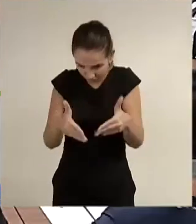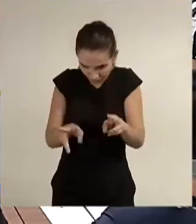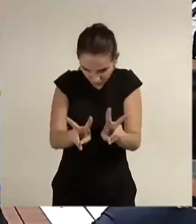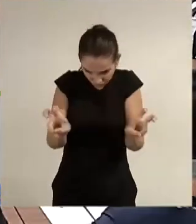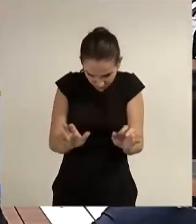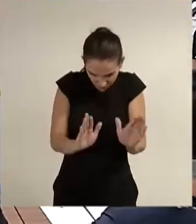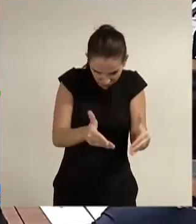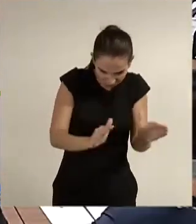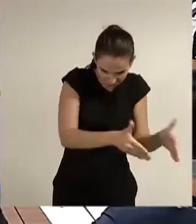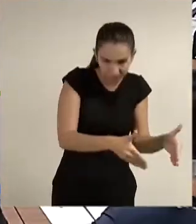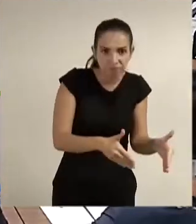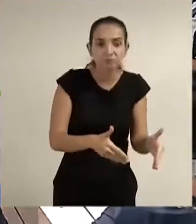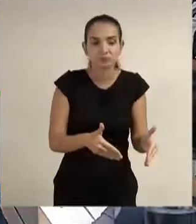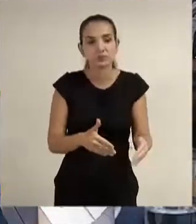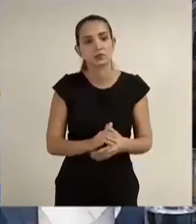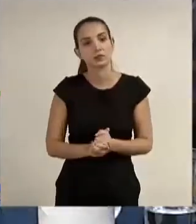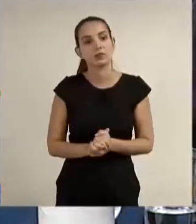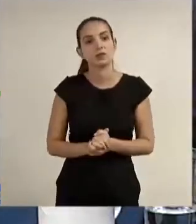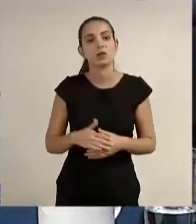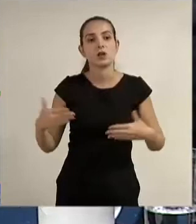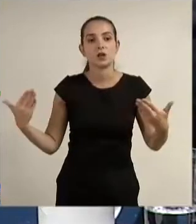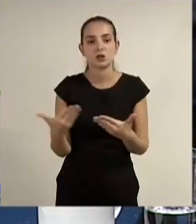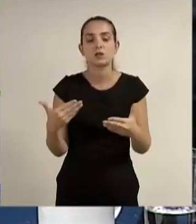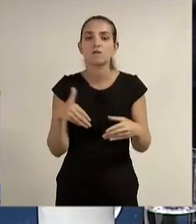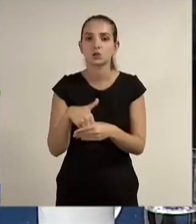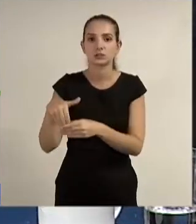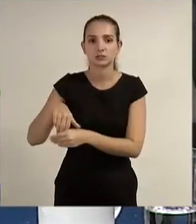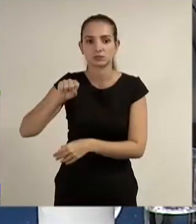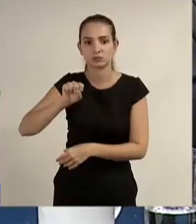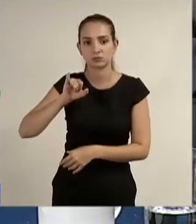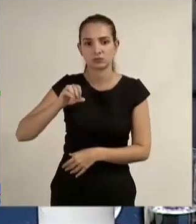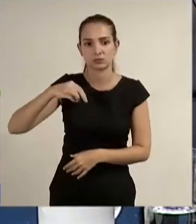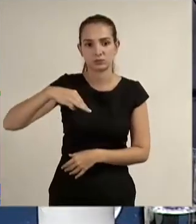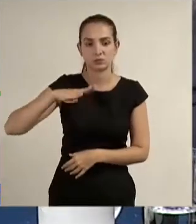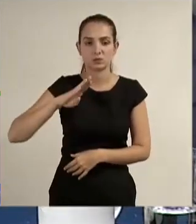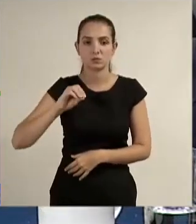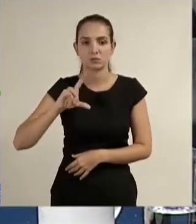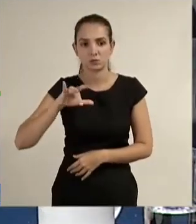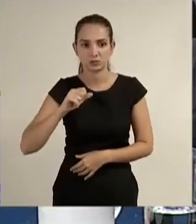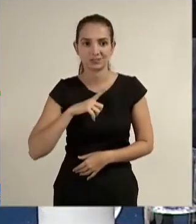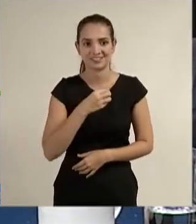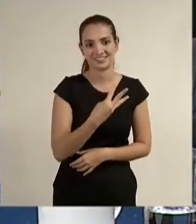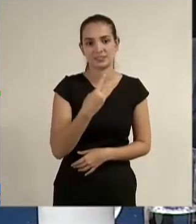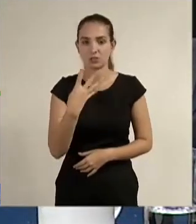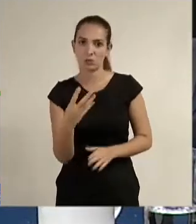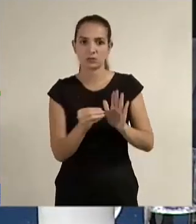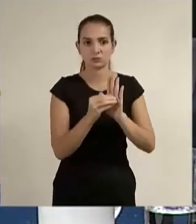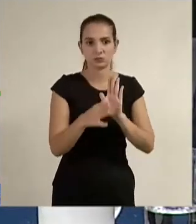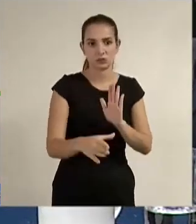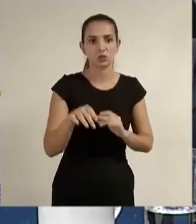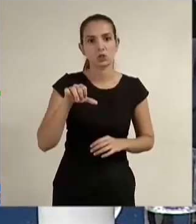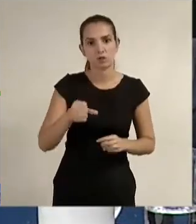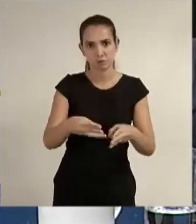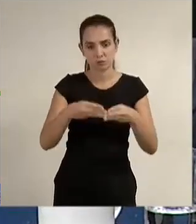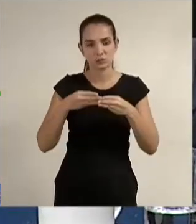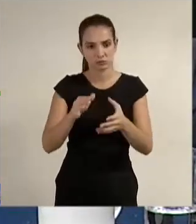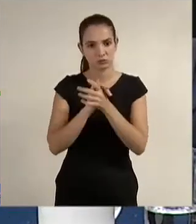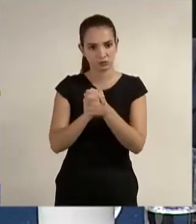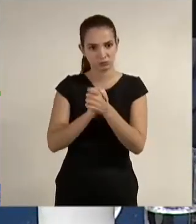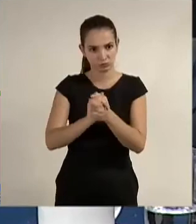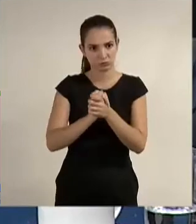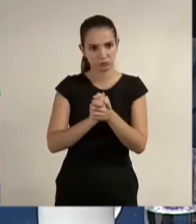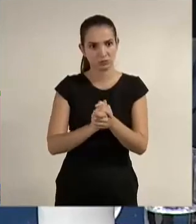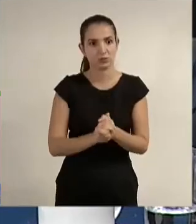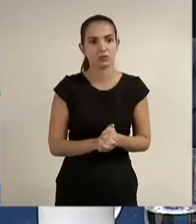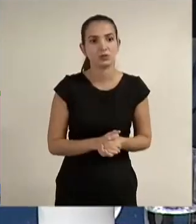item 5, em discussão, a única e votação simbólica. 34 indicações, 11 requerimentos, 9 moções de congratulação. Questão de ordem,